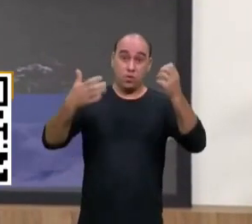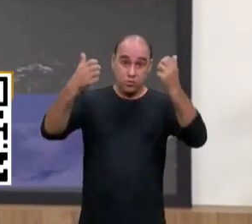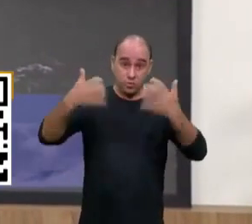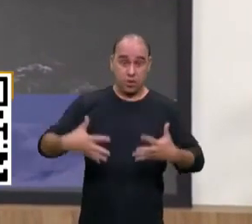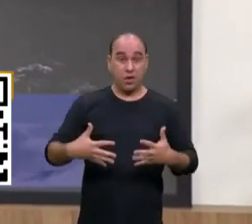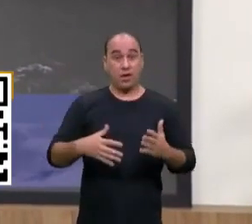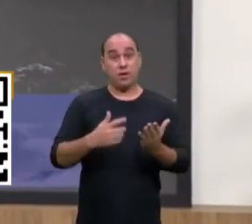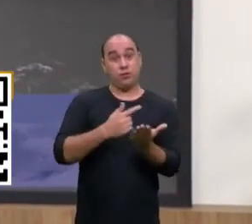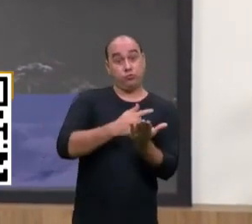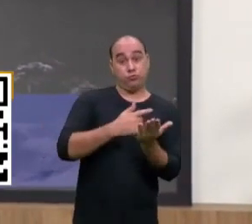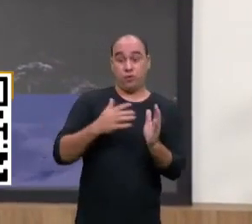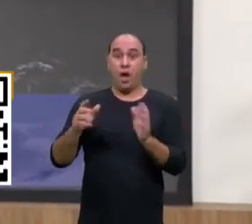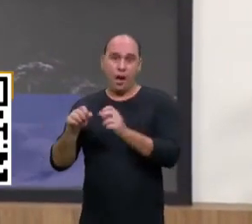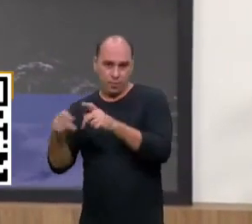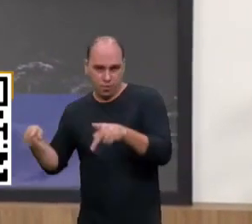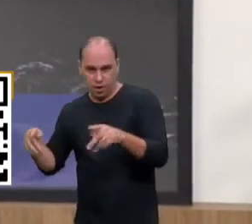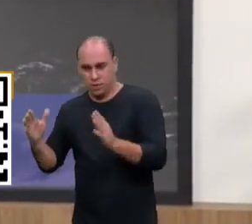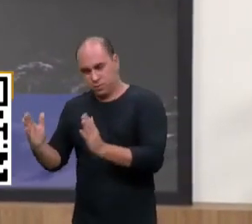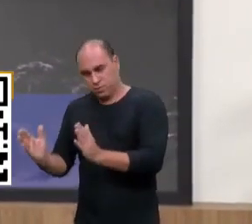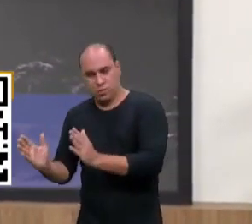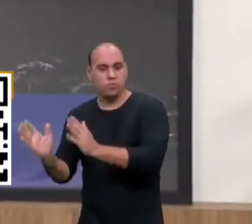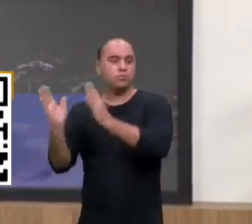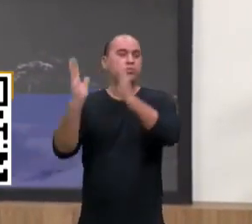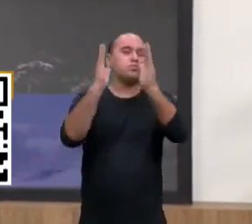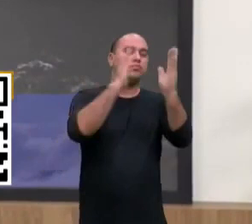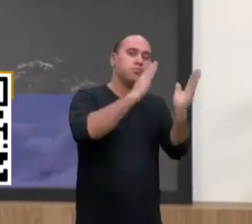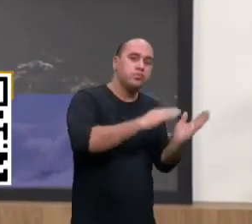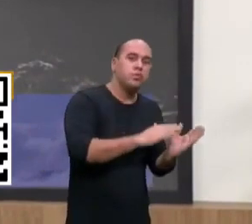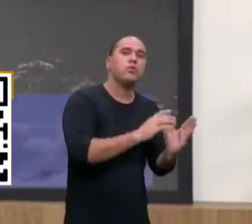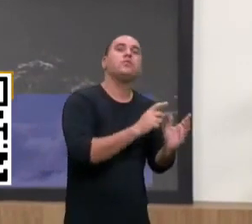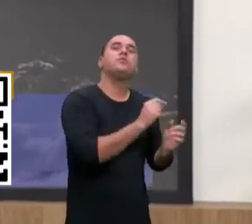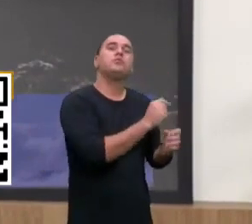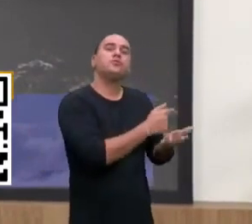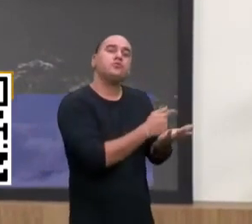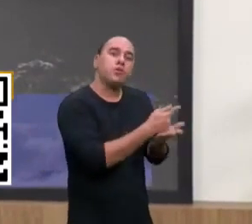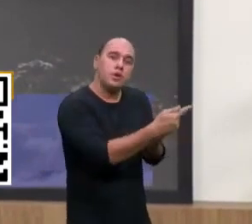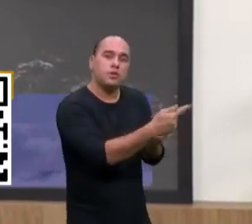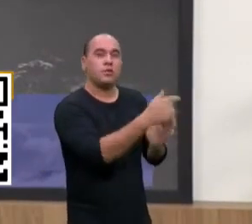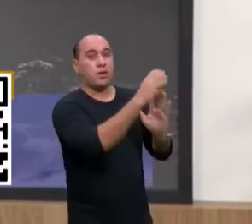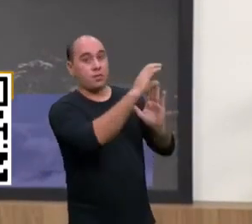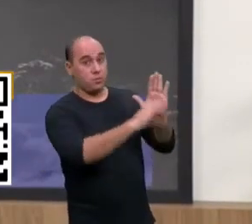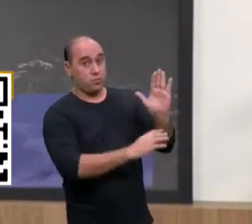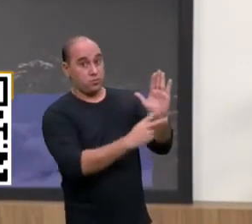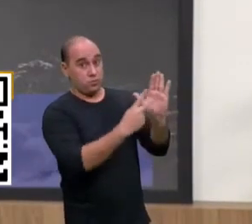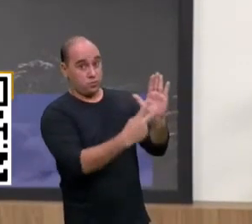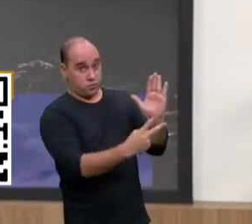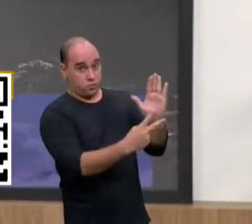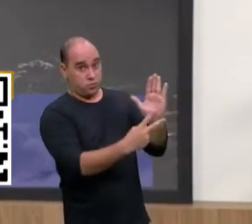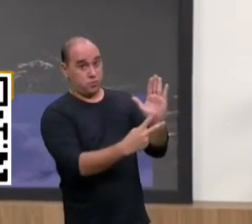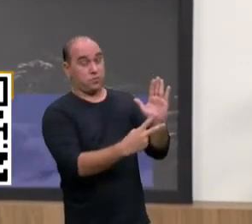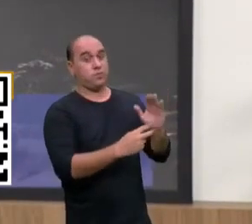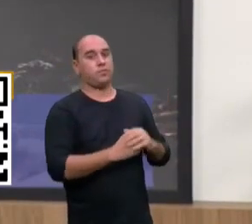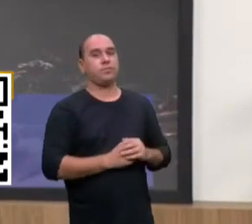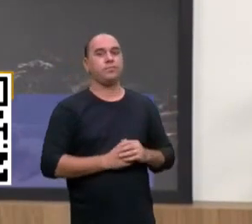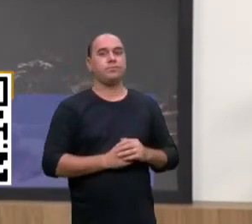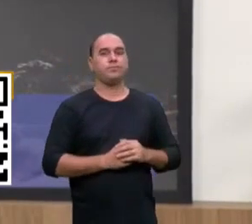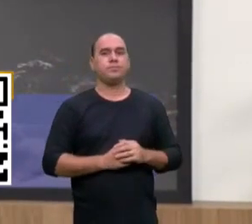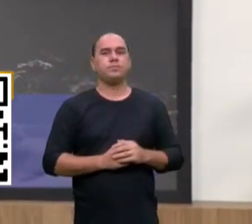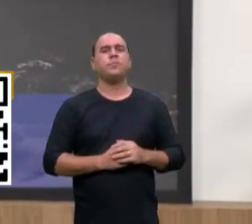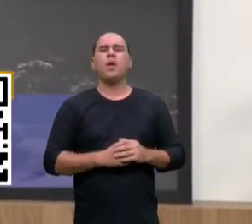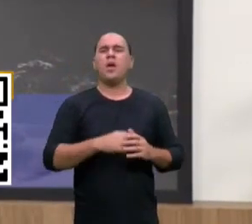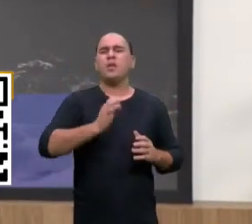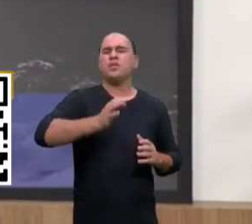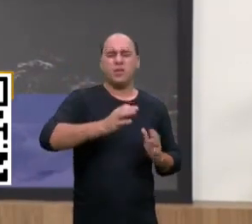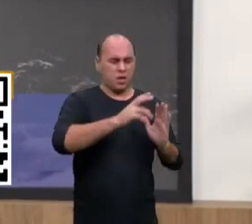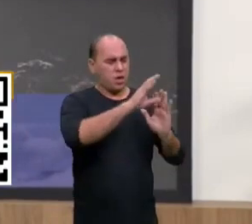Gênesis então do Apocalipse nós vamos para Gênesis Gênesis Capítulo 2 é o melhor